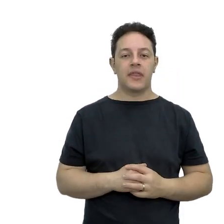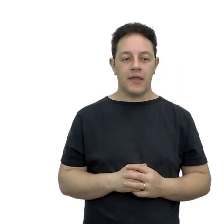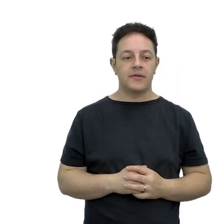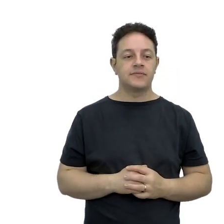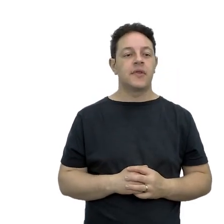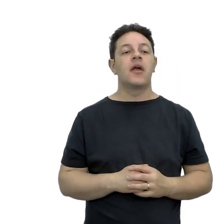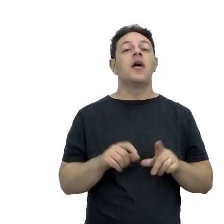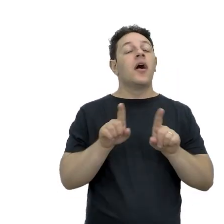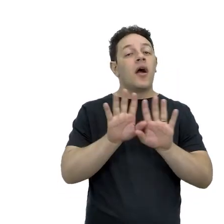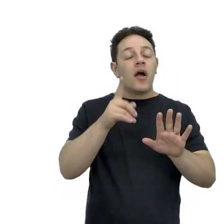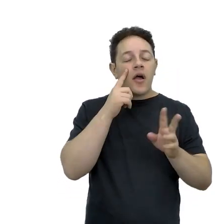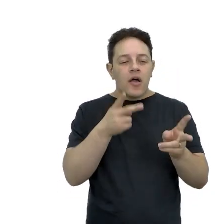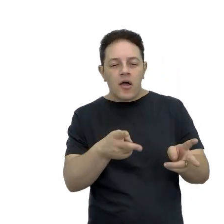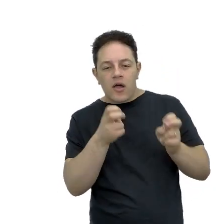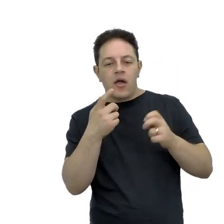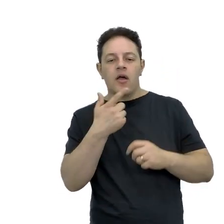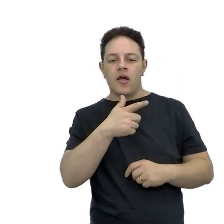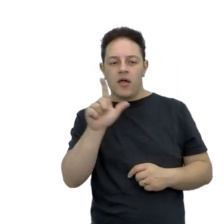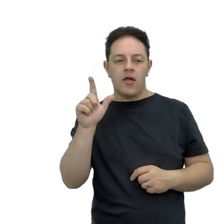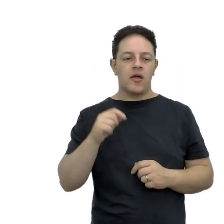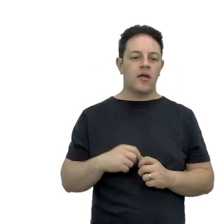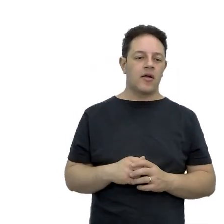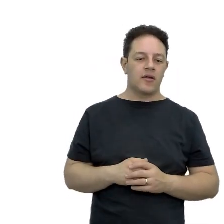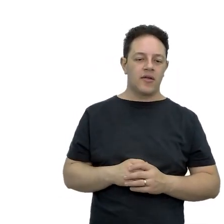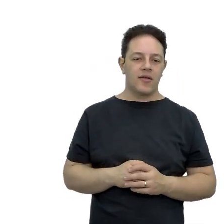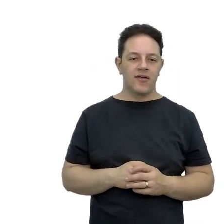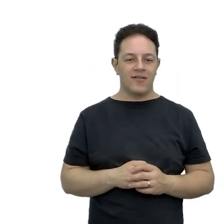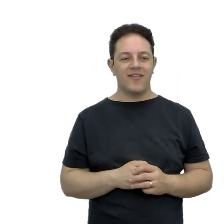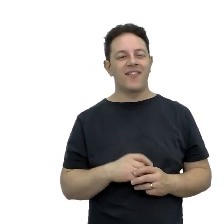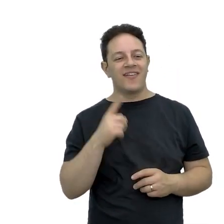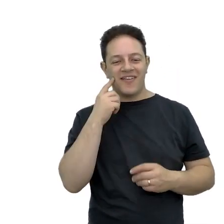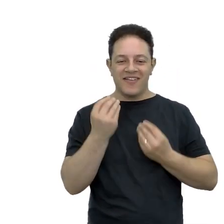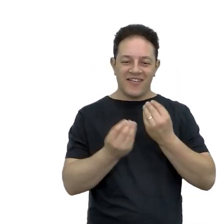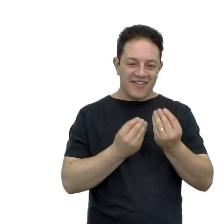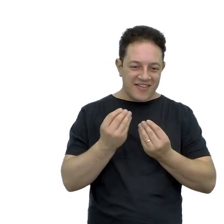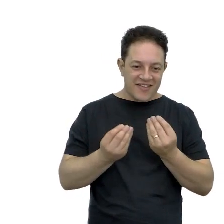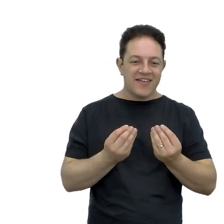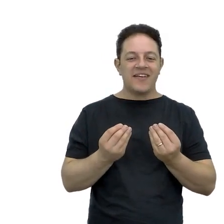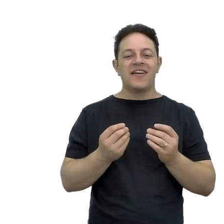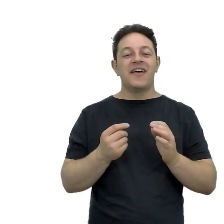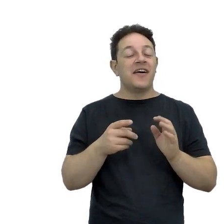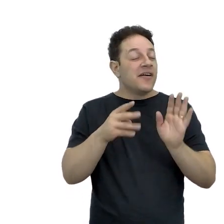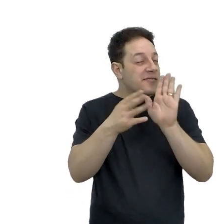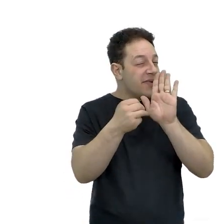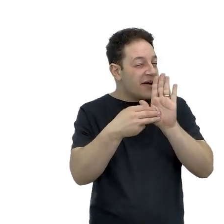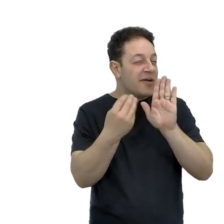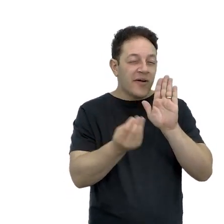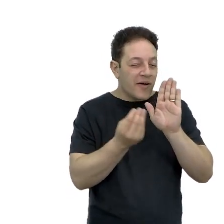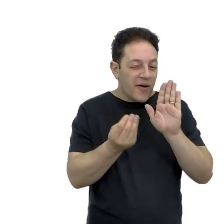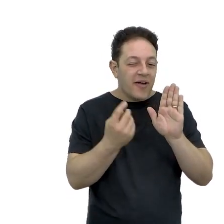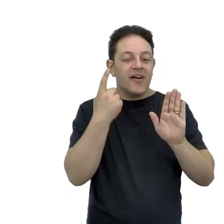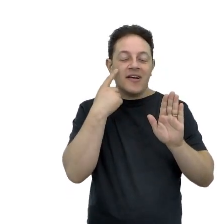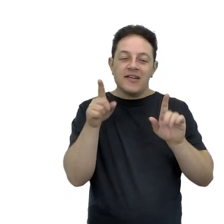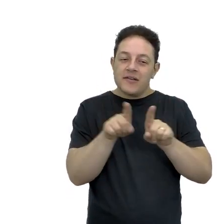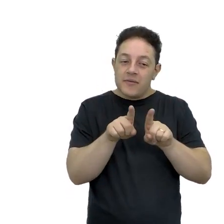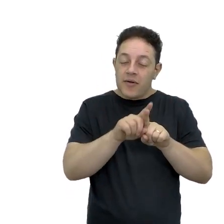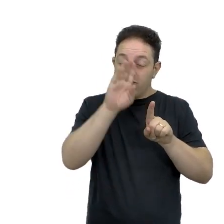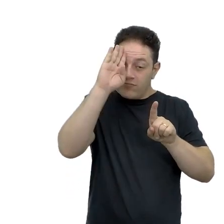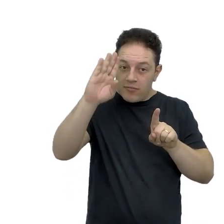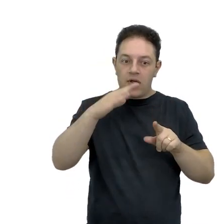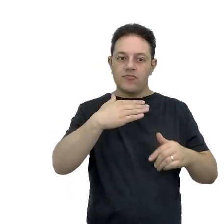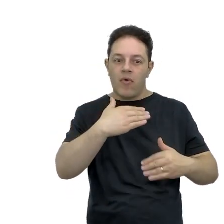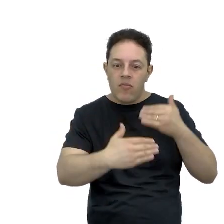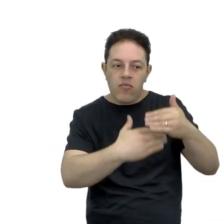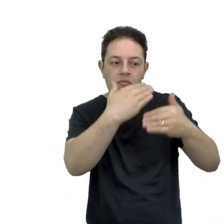uma outra visão, tá? Então, para diversificar essa metodologia e principalmente